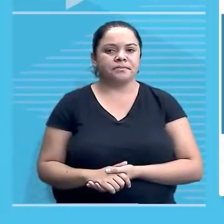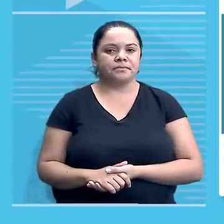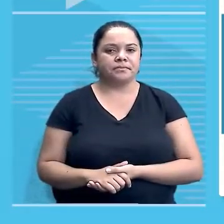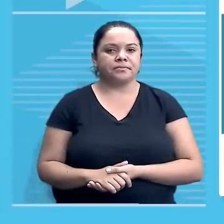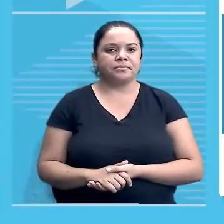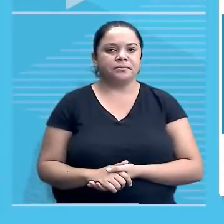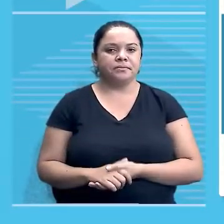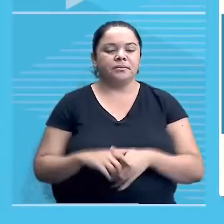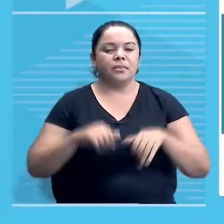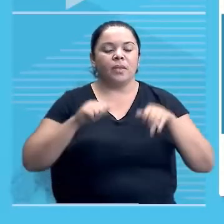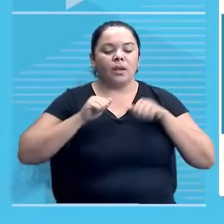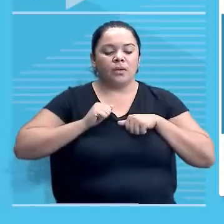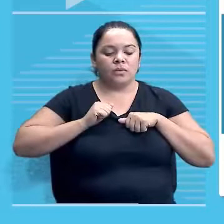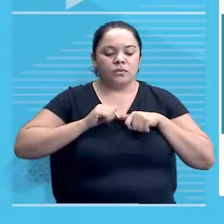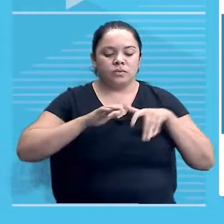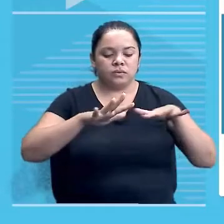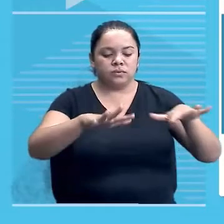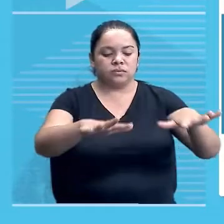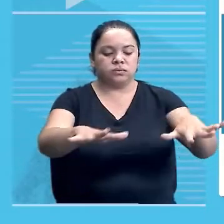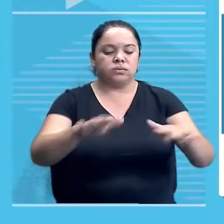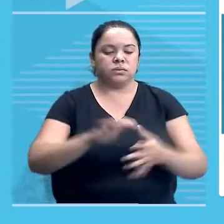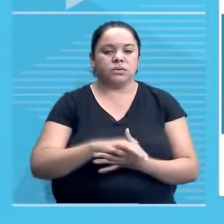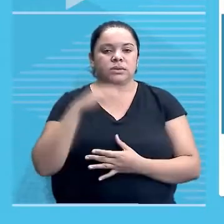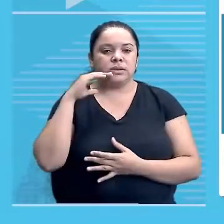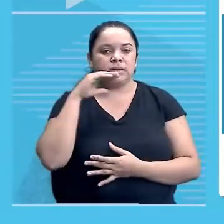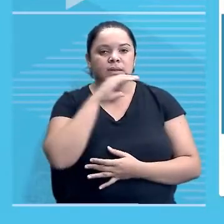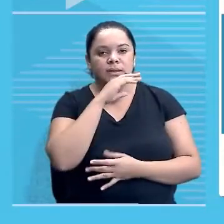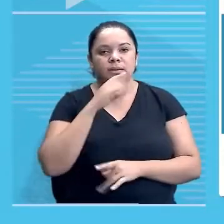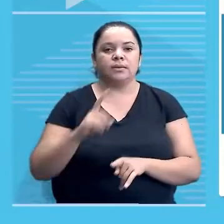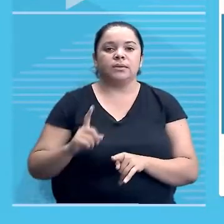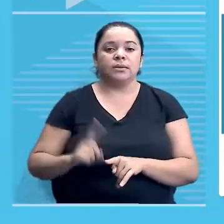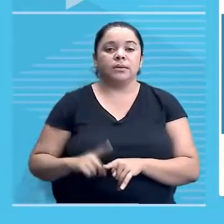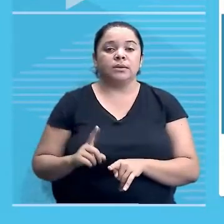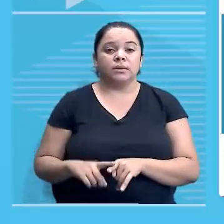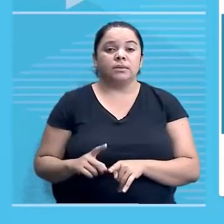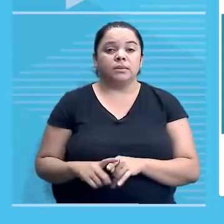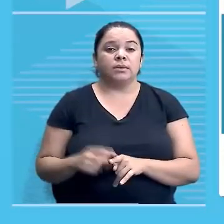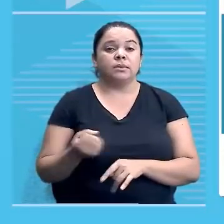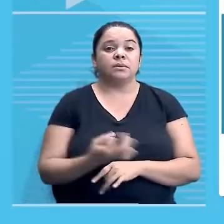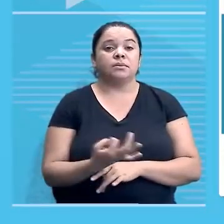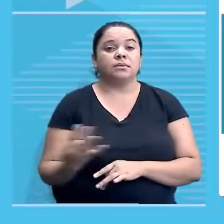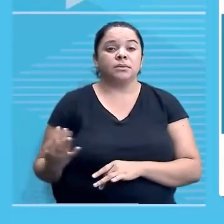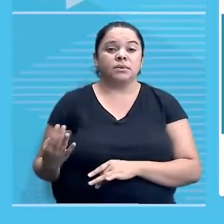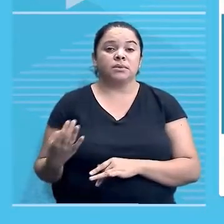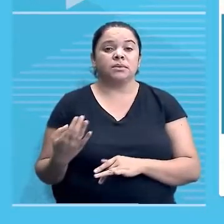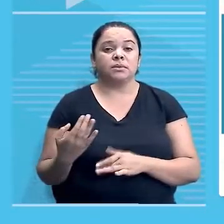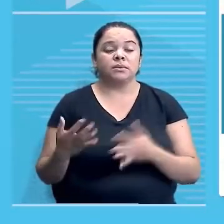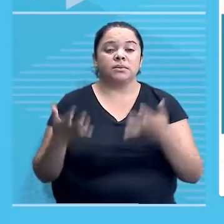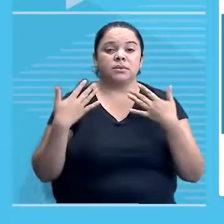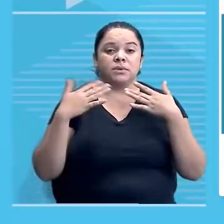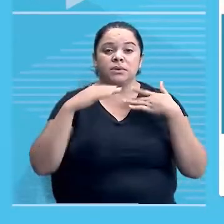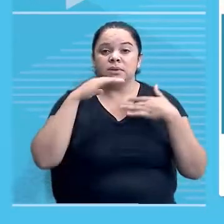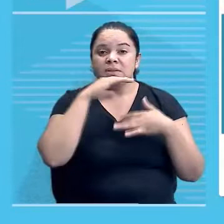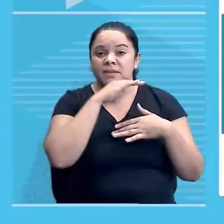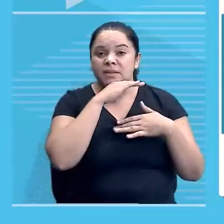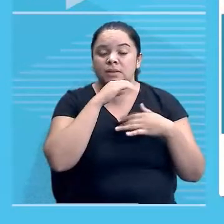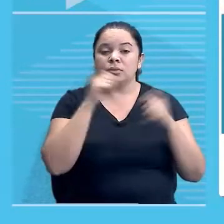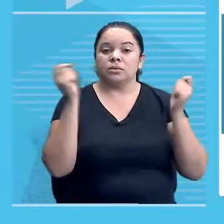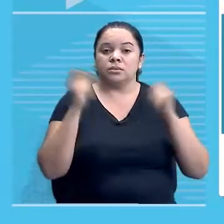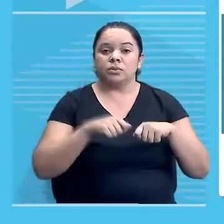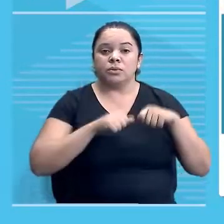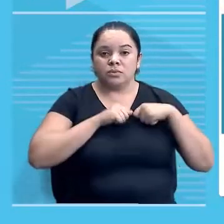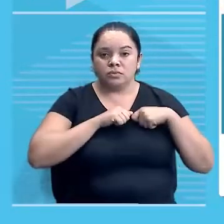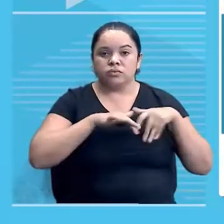tá? E estudando também quanto de calor eu posso transmitir. Ou seja, eu vou